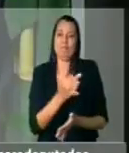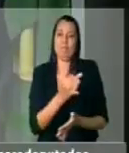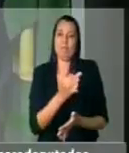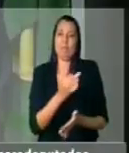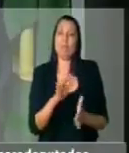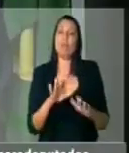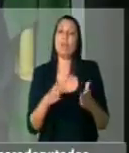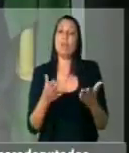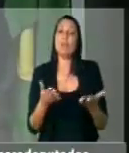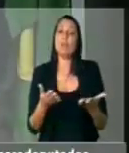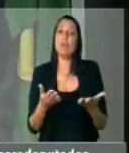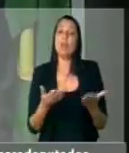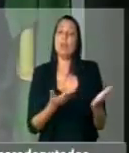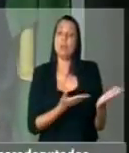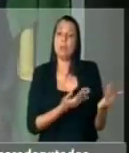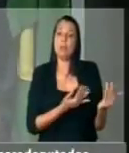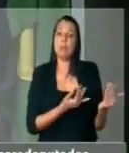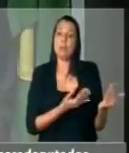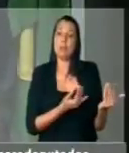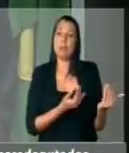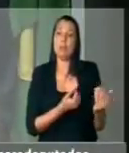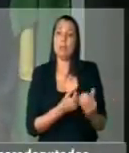Então, os nossos jovens,